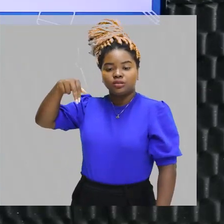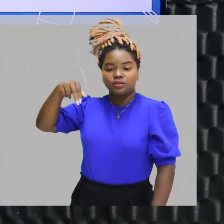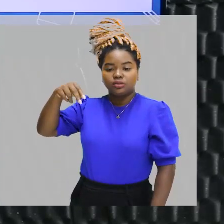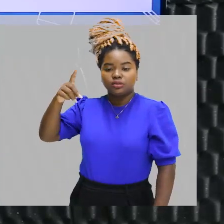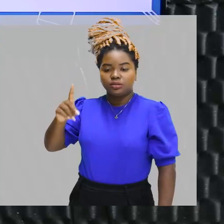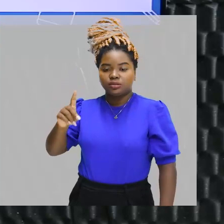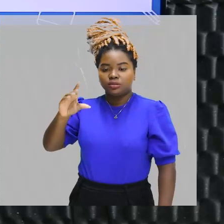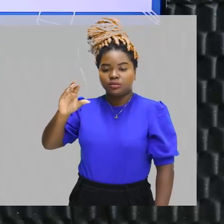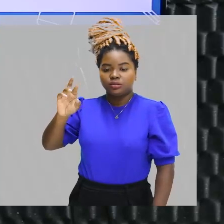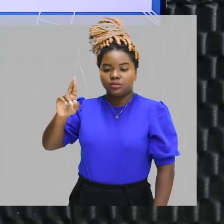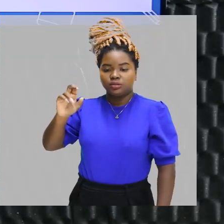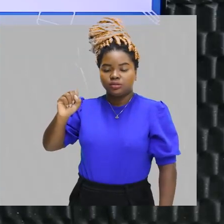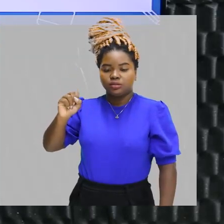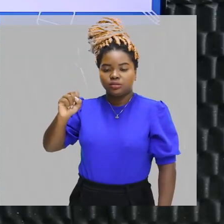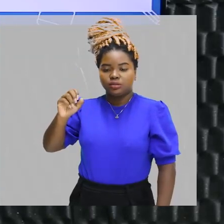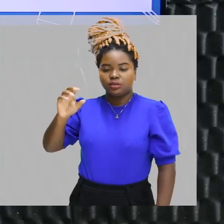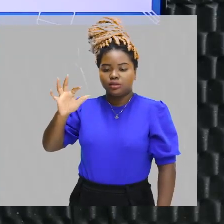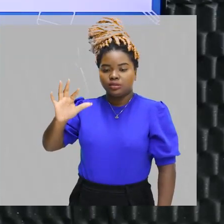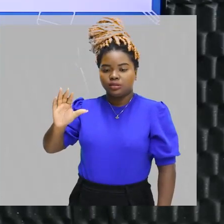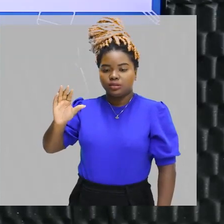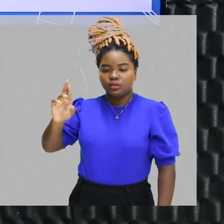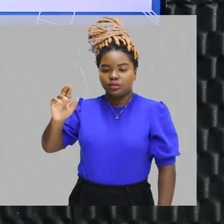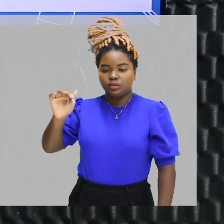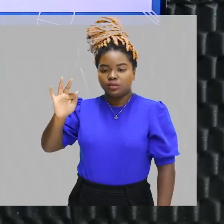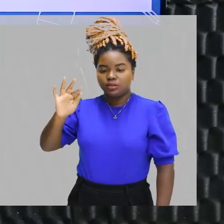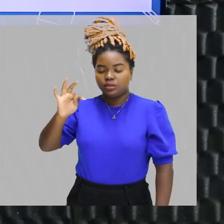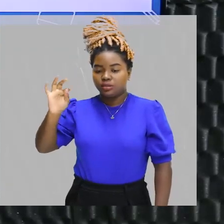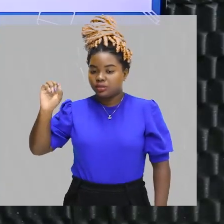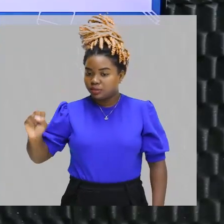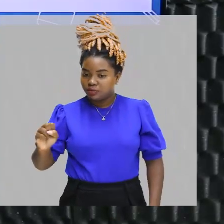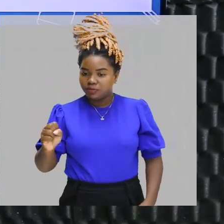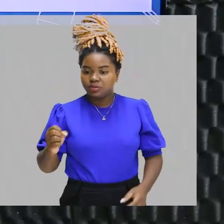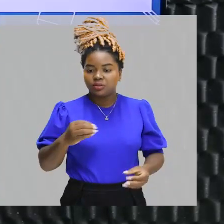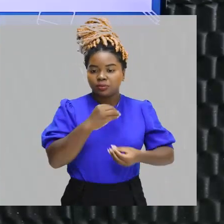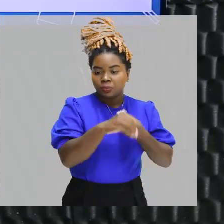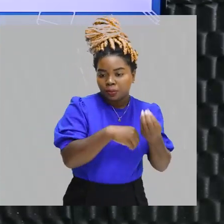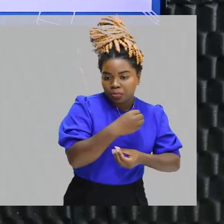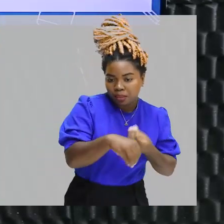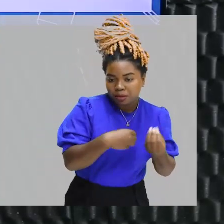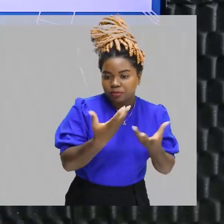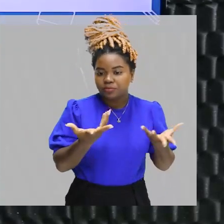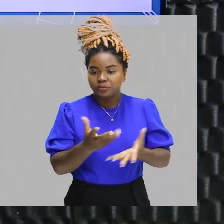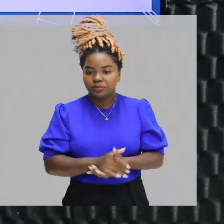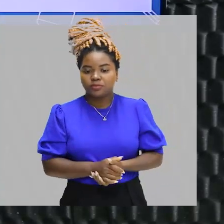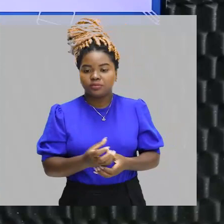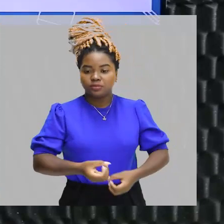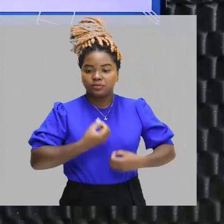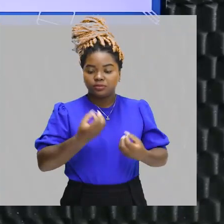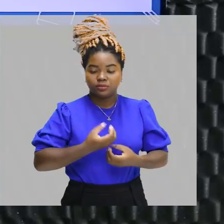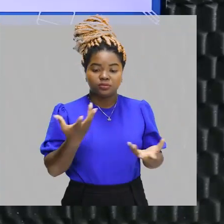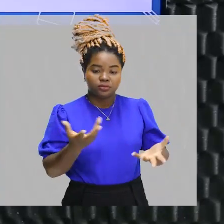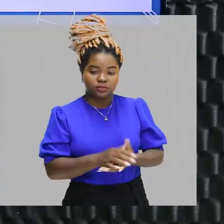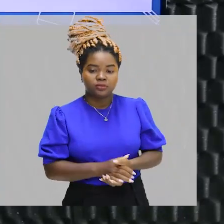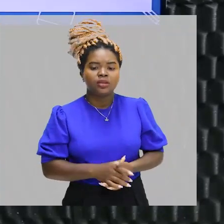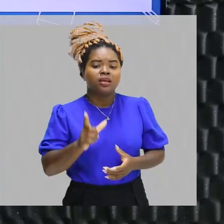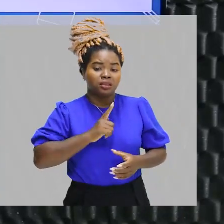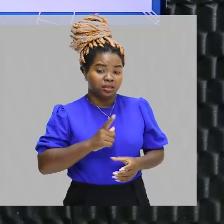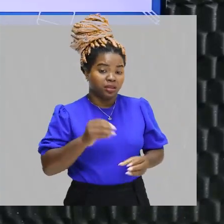mistura, né, a produção industrial, que já vai ser o início do design da escola Bauhaus, tem na nossa plataforma